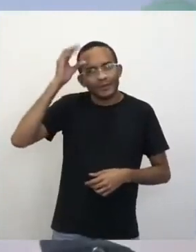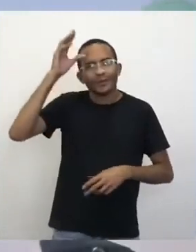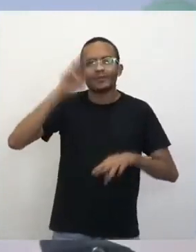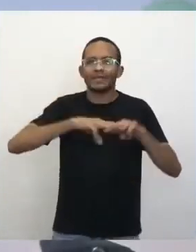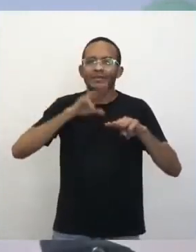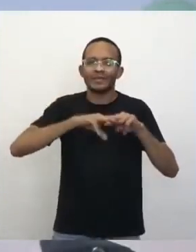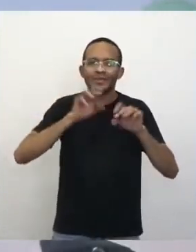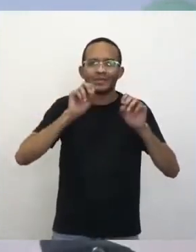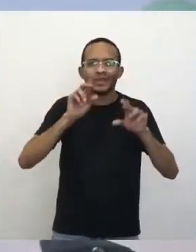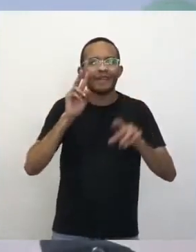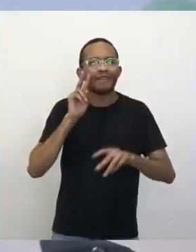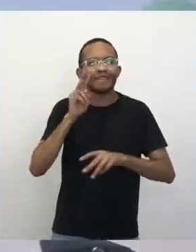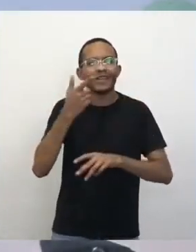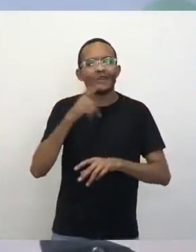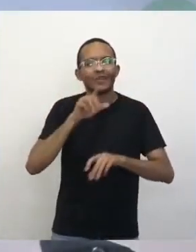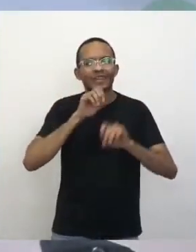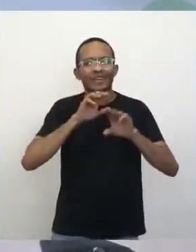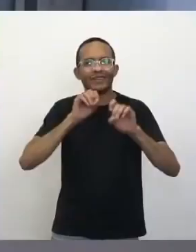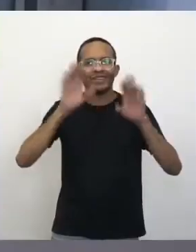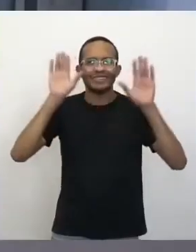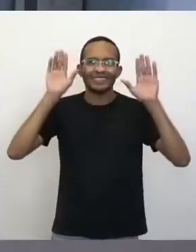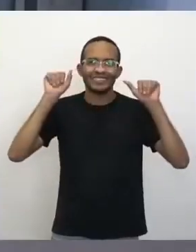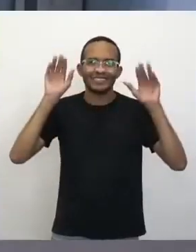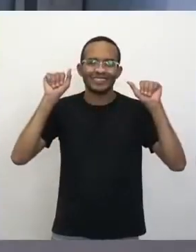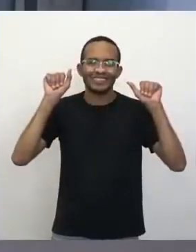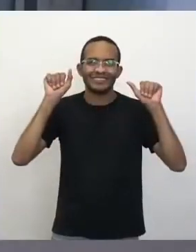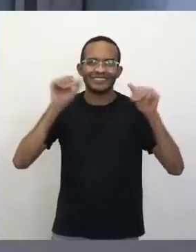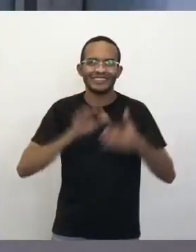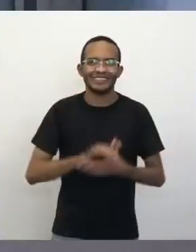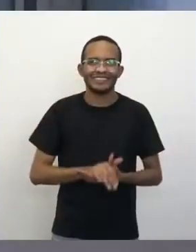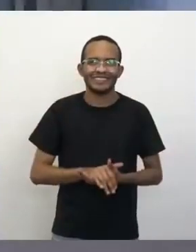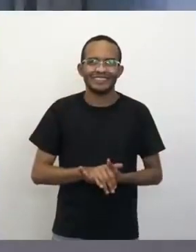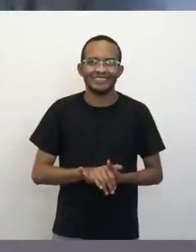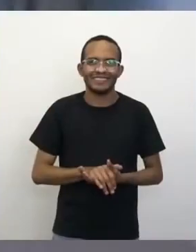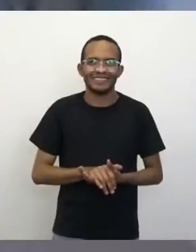matemática. E a gente se vê numa próxima aula. Tchau, Tchau, tchau, tchau. pessoal!